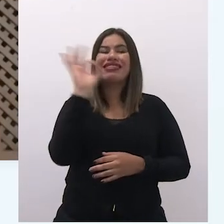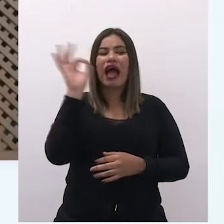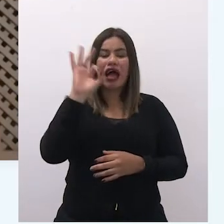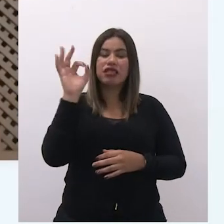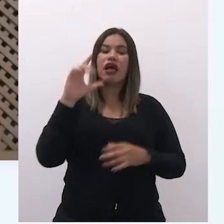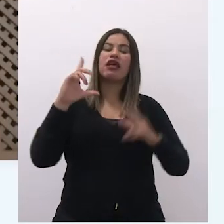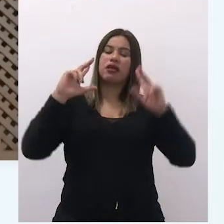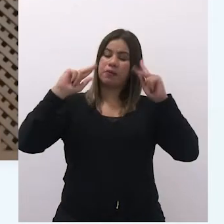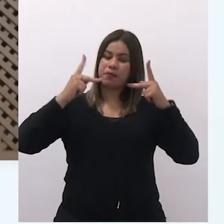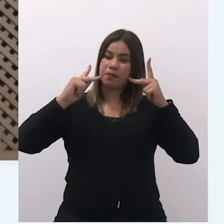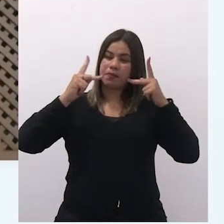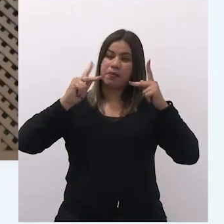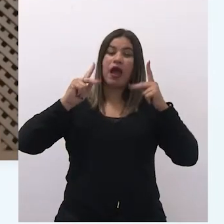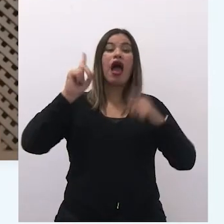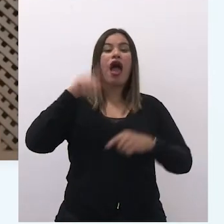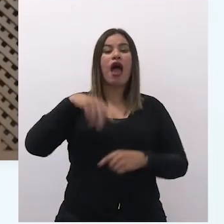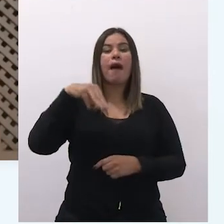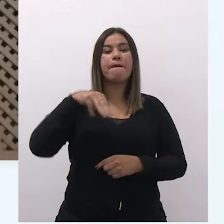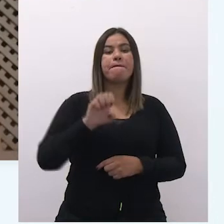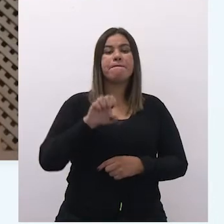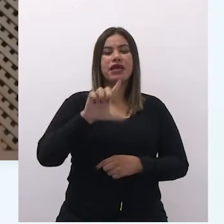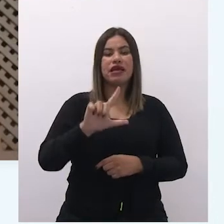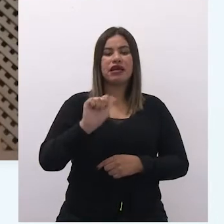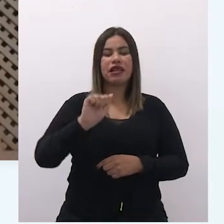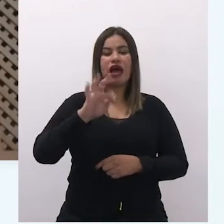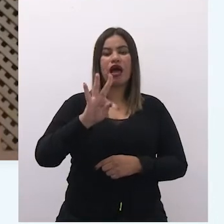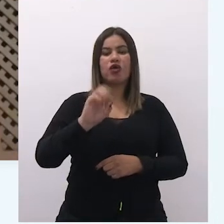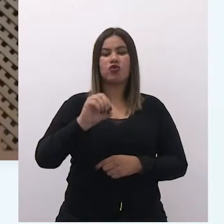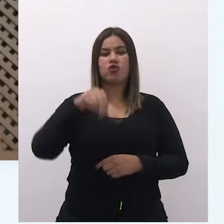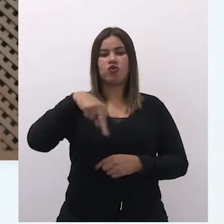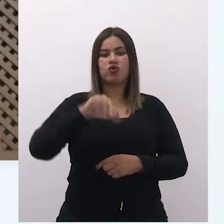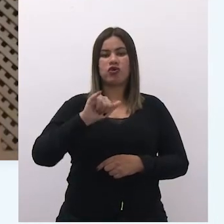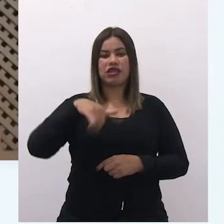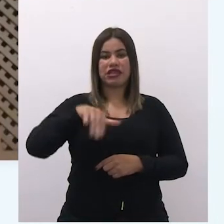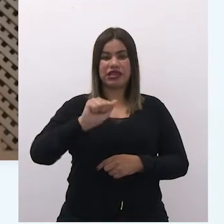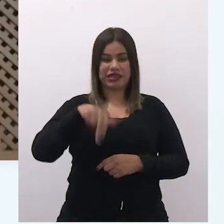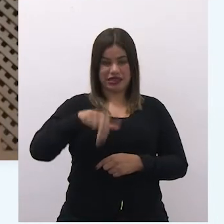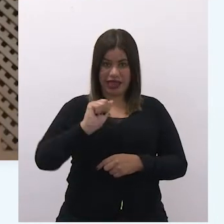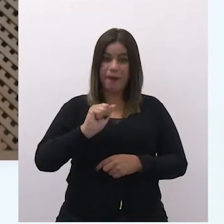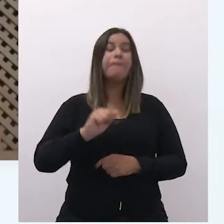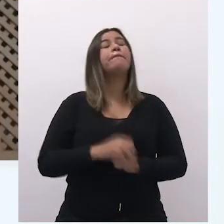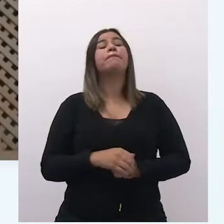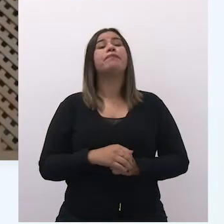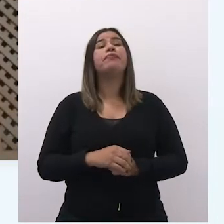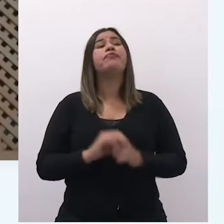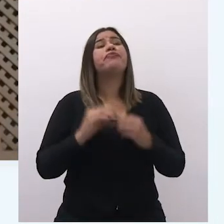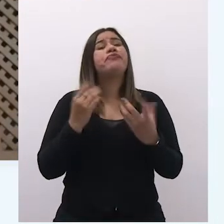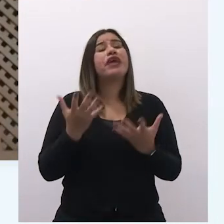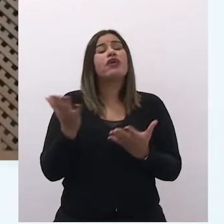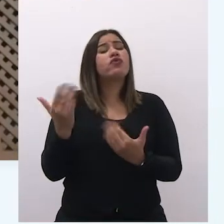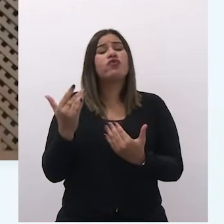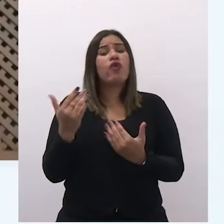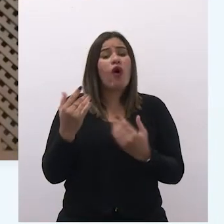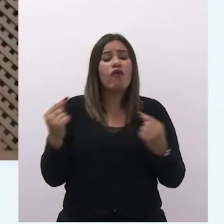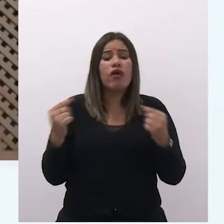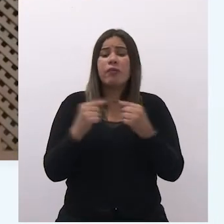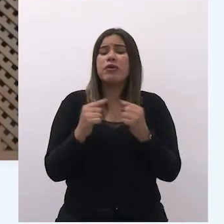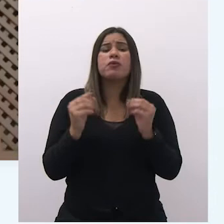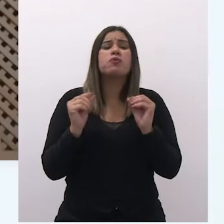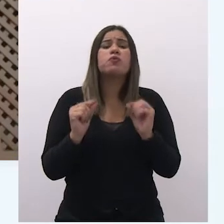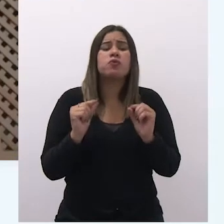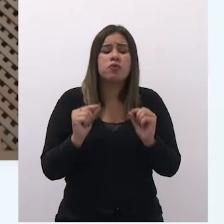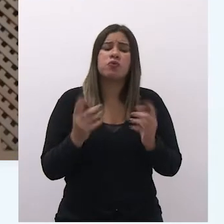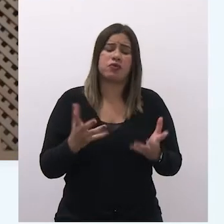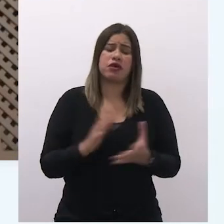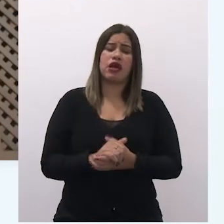é a melatonina. Né? E o que que acontece com o adolescente? A melatonina, ela é produzida